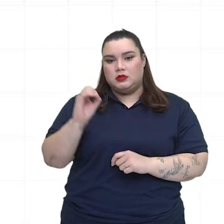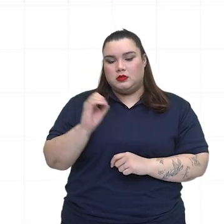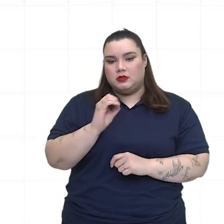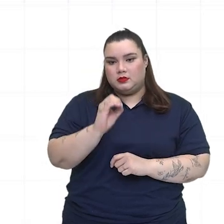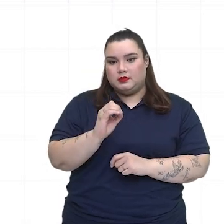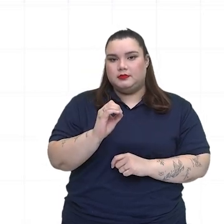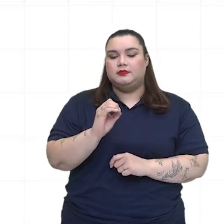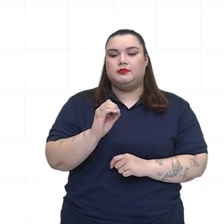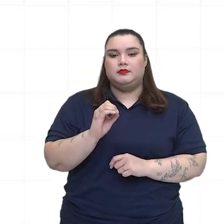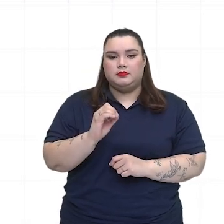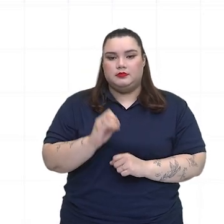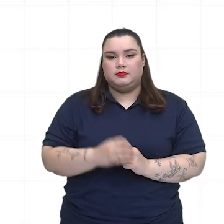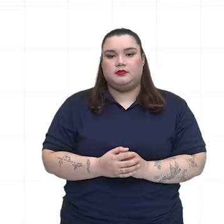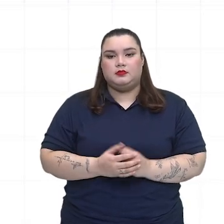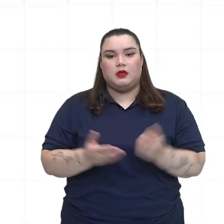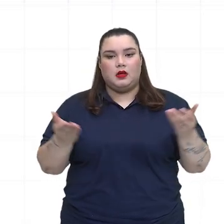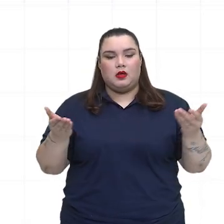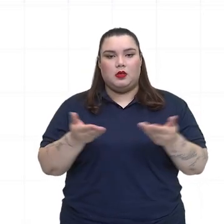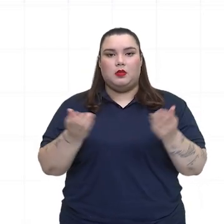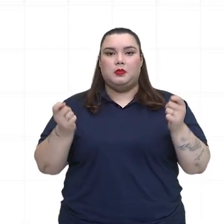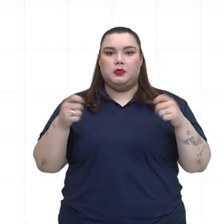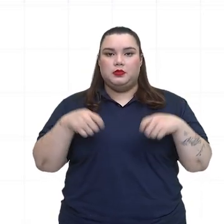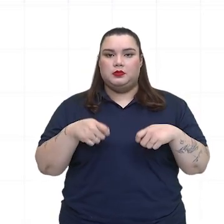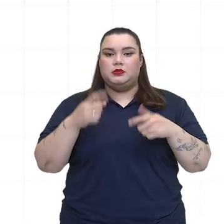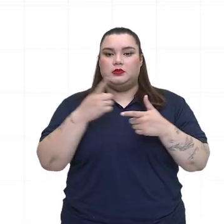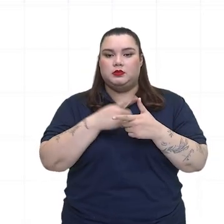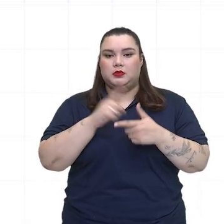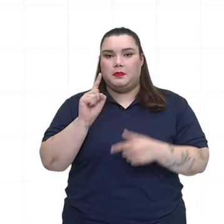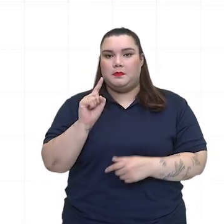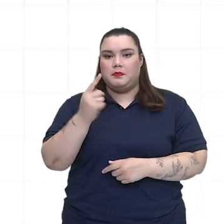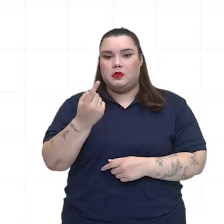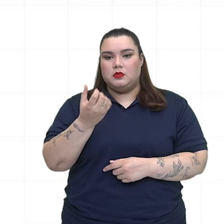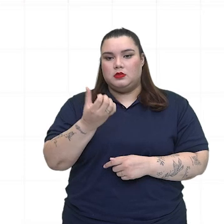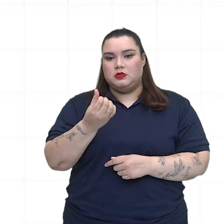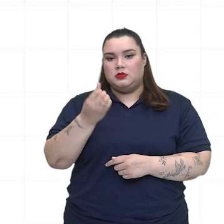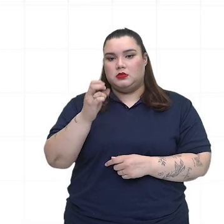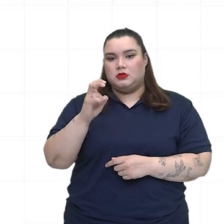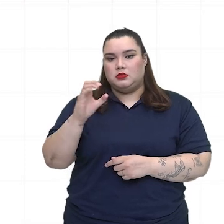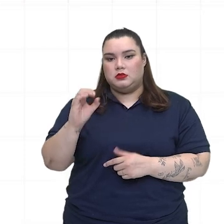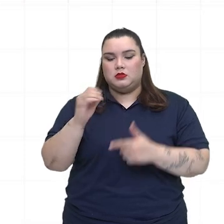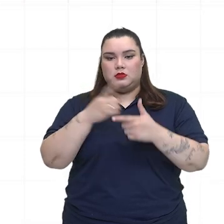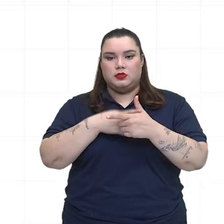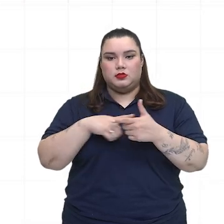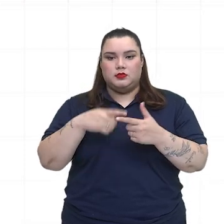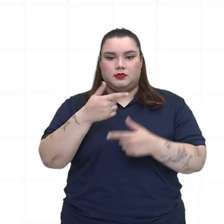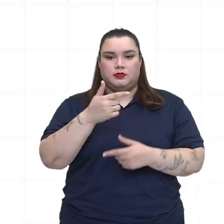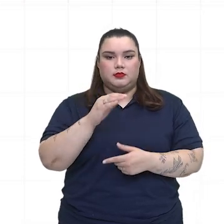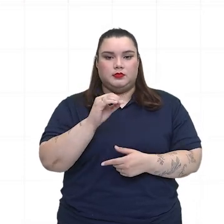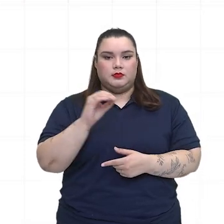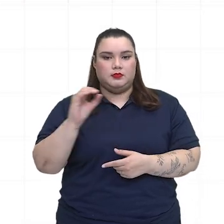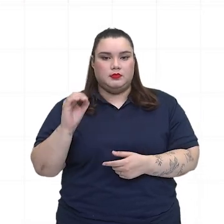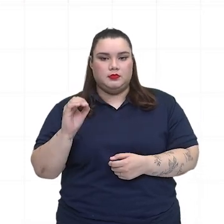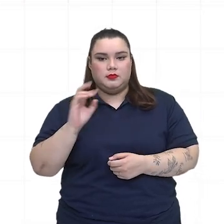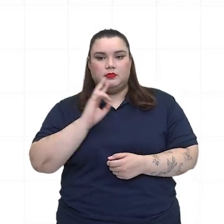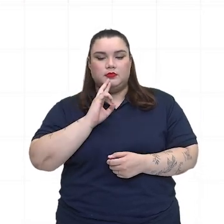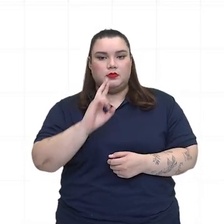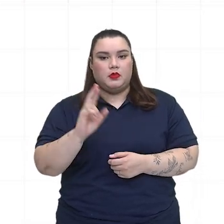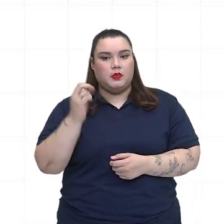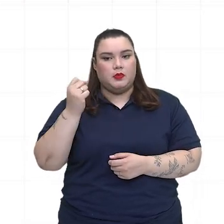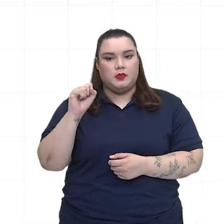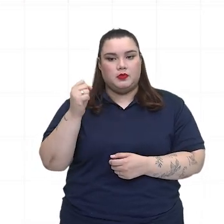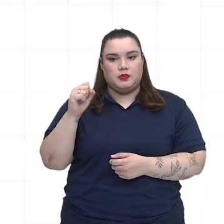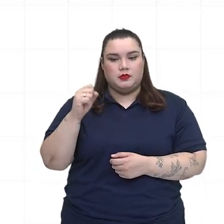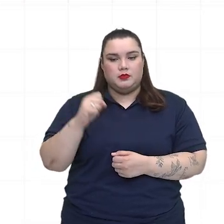Então, a gente acrescenta o zero e agora sim a gente divide 1.650 por 200, que dá